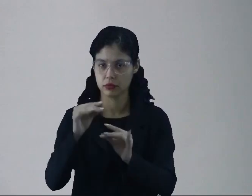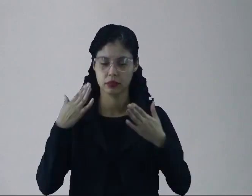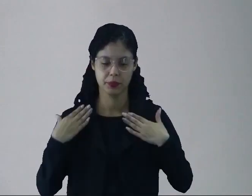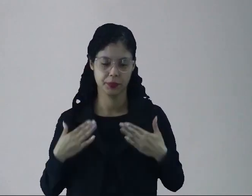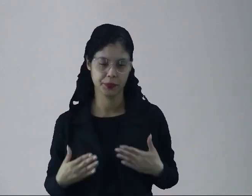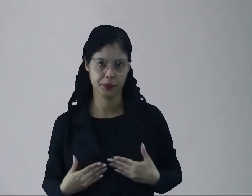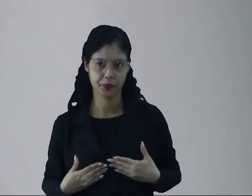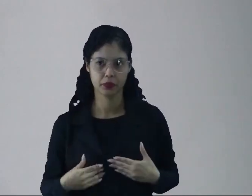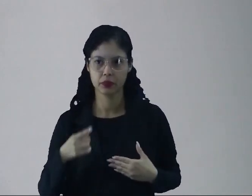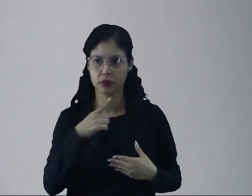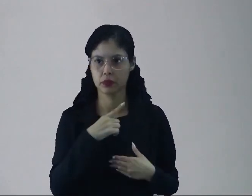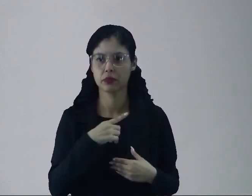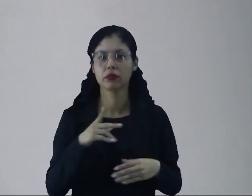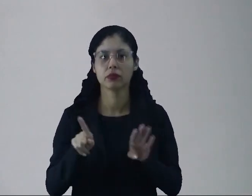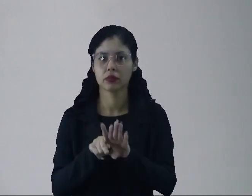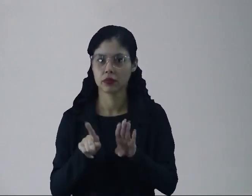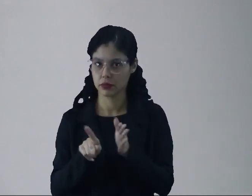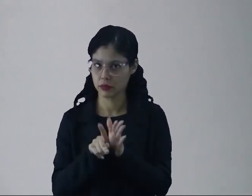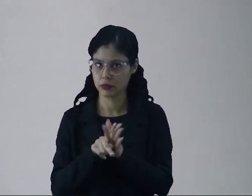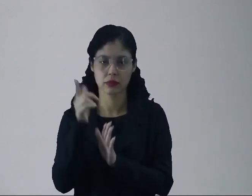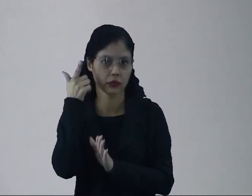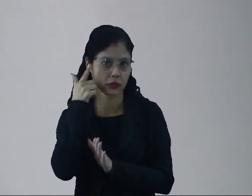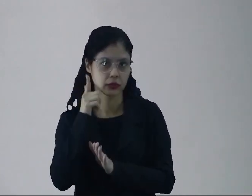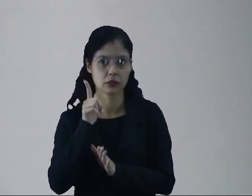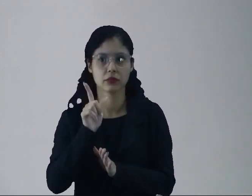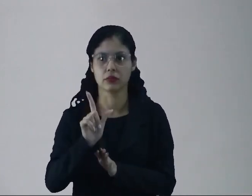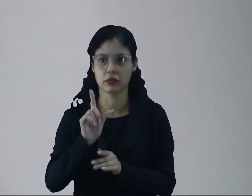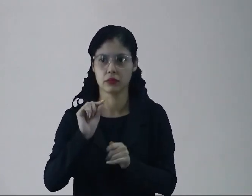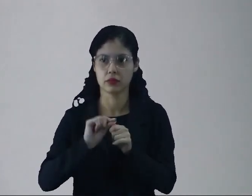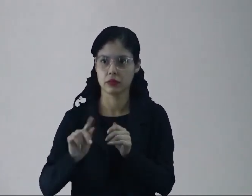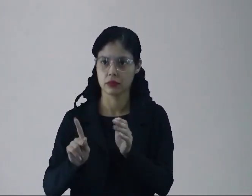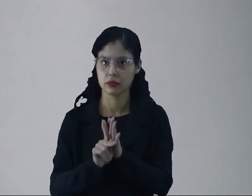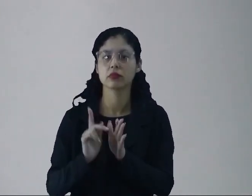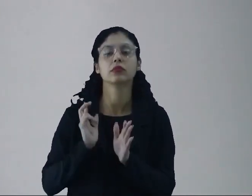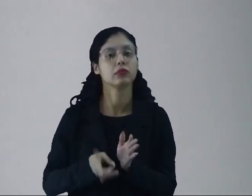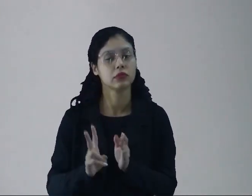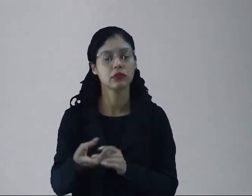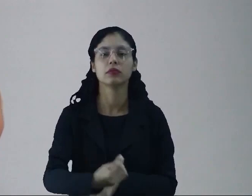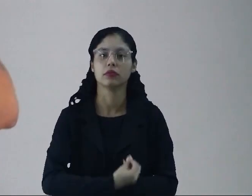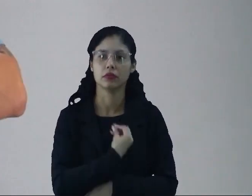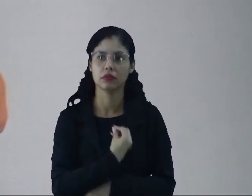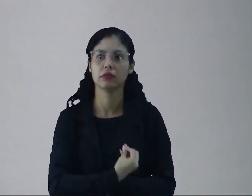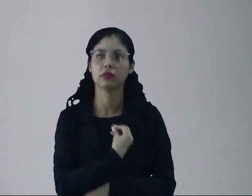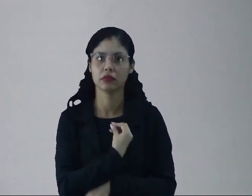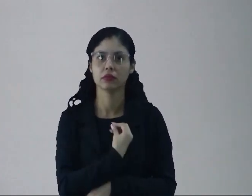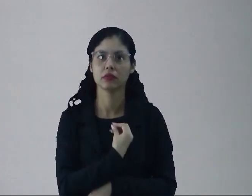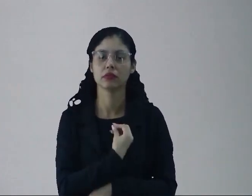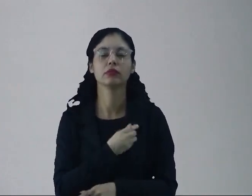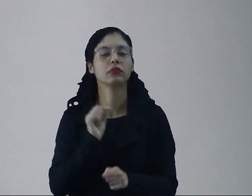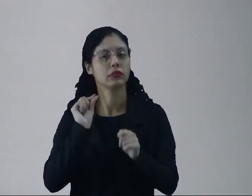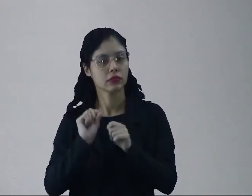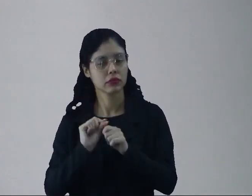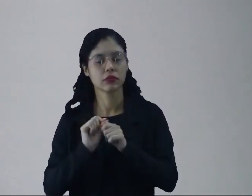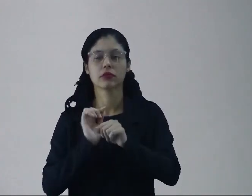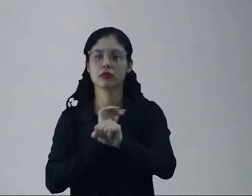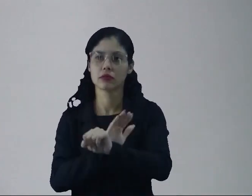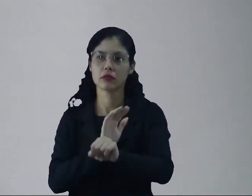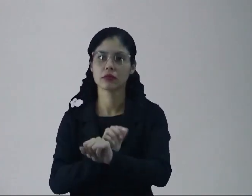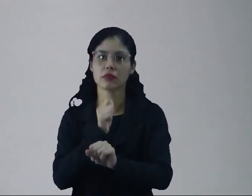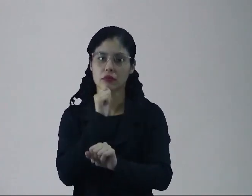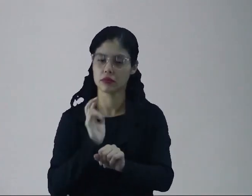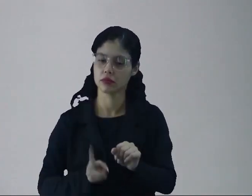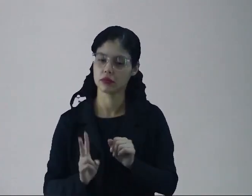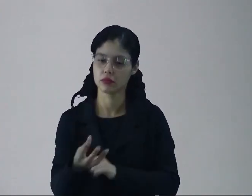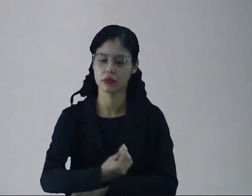corpo, por exemplo, ela consegue fazer sua própria atividade para se manter viva e também colaborar para que a gente se mantenha